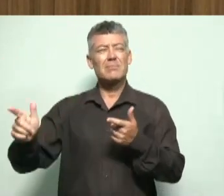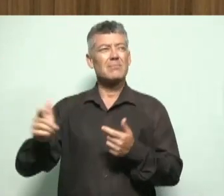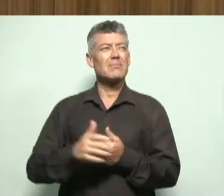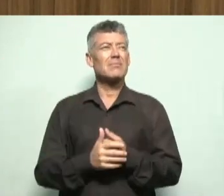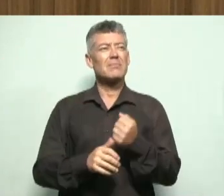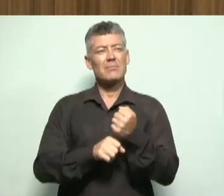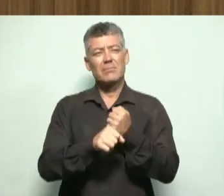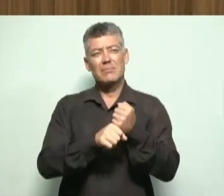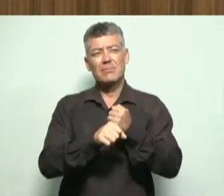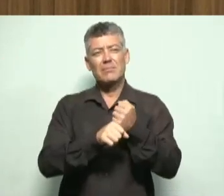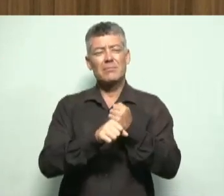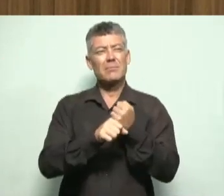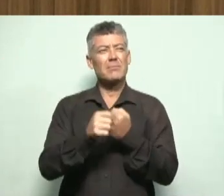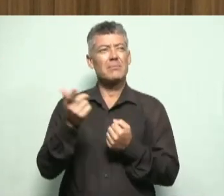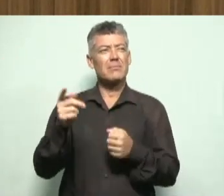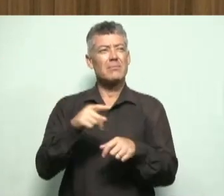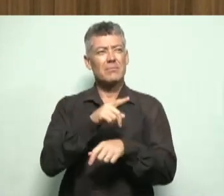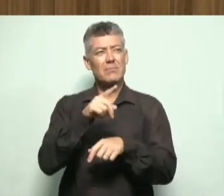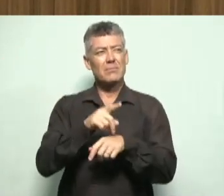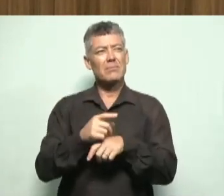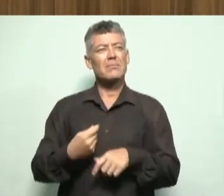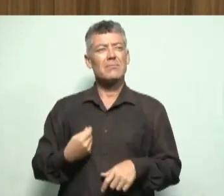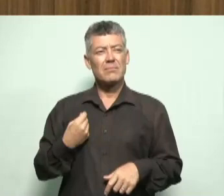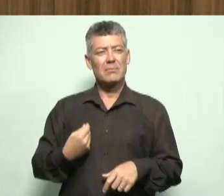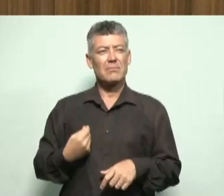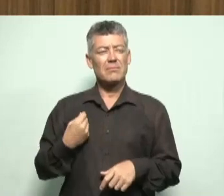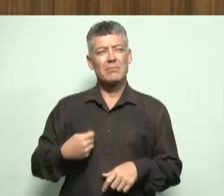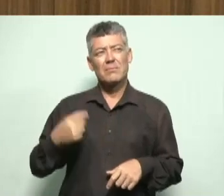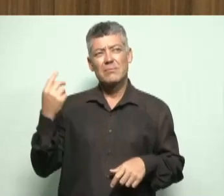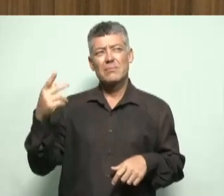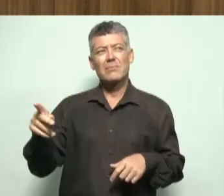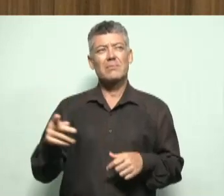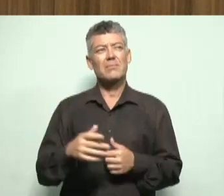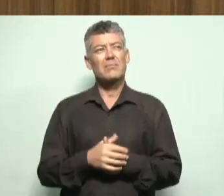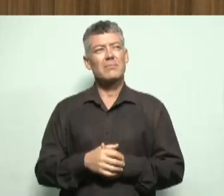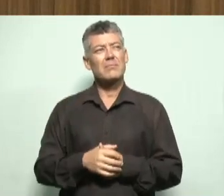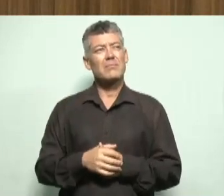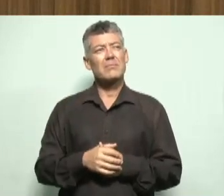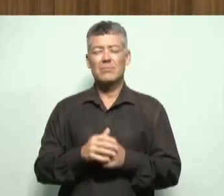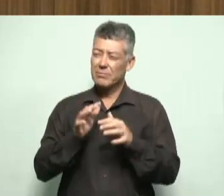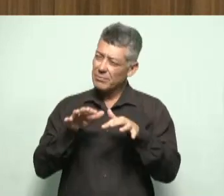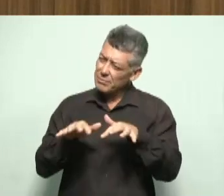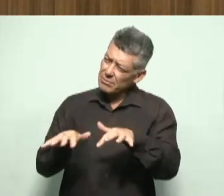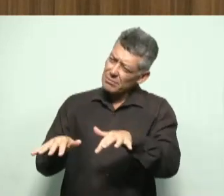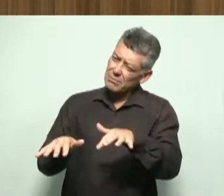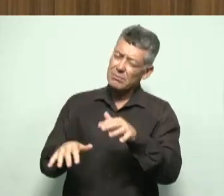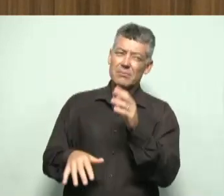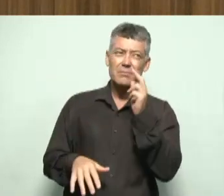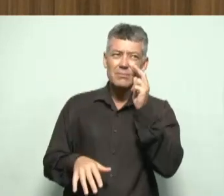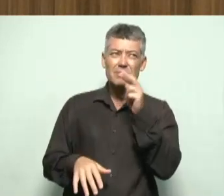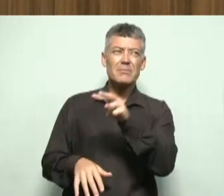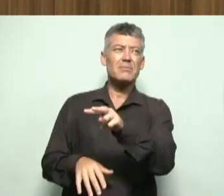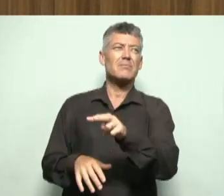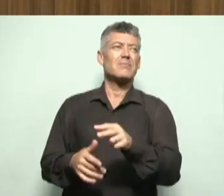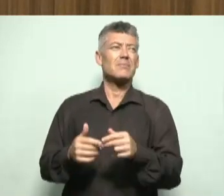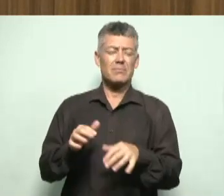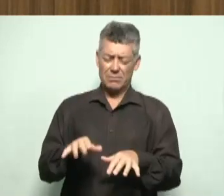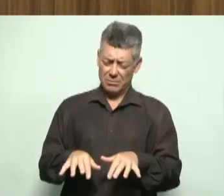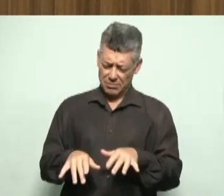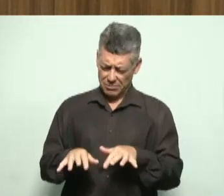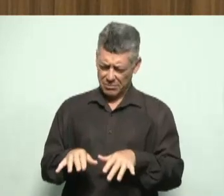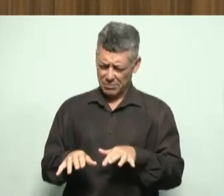provocada pela natureza que esse país já vivenciou. E nós temos visto, eu tenho até evitado abrir minhas redes sociais,